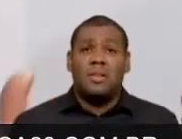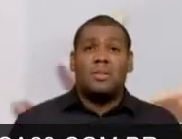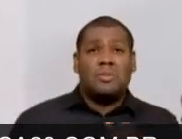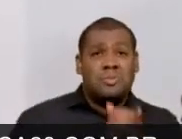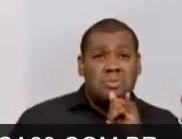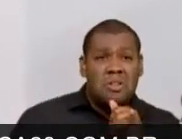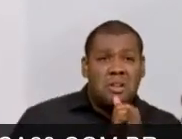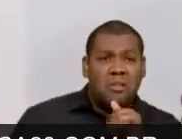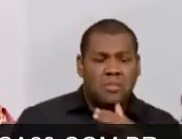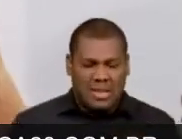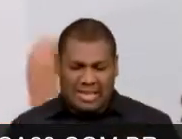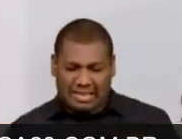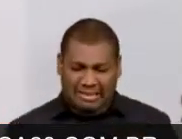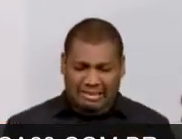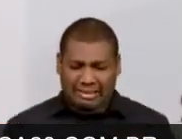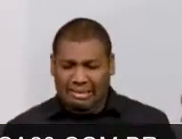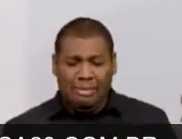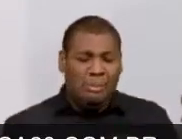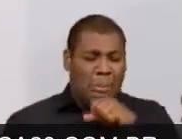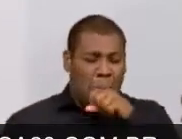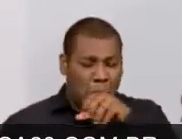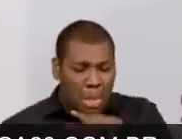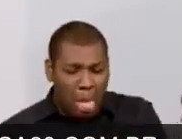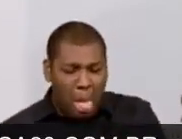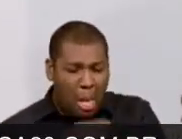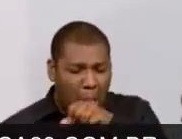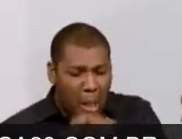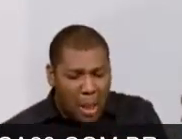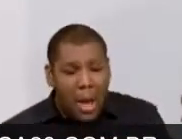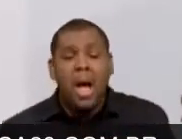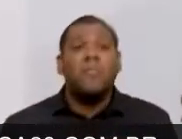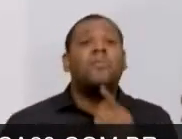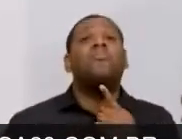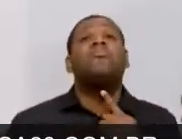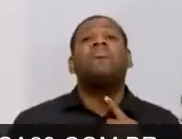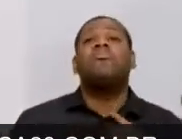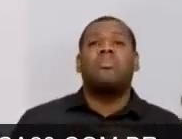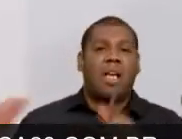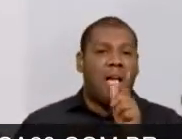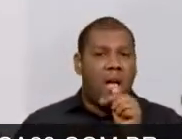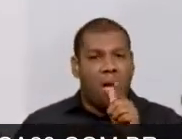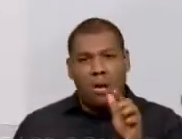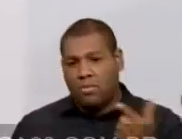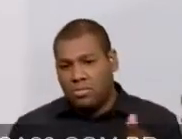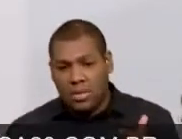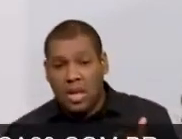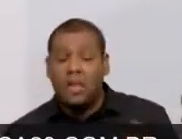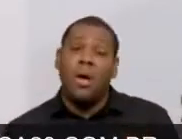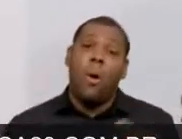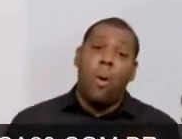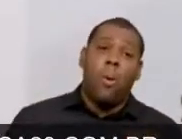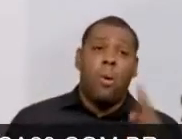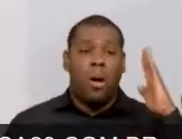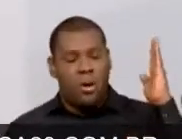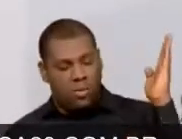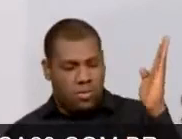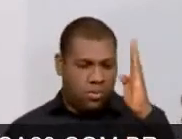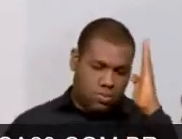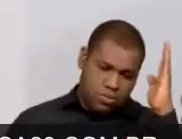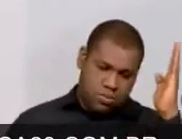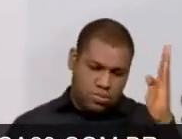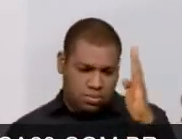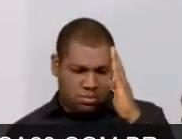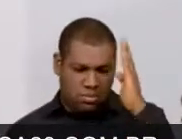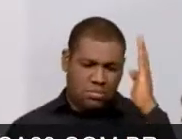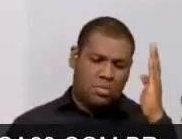Você está bebendo, você está vomitando, você está tendo vômito, ou você está tendo muita náusea, você não consegue se hidratar, ou você está tendo muito